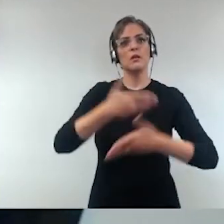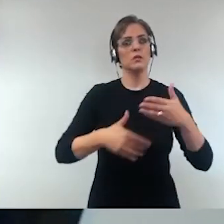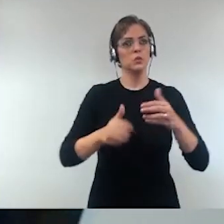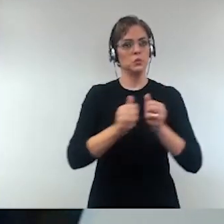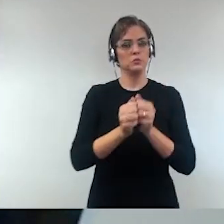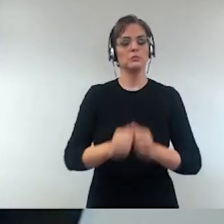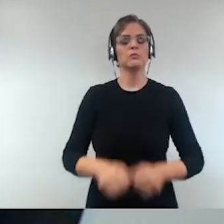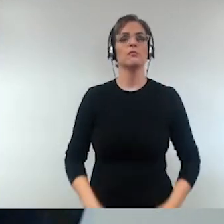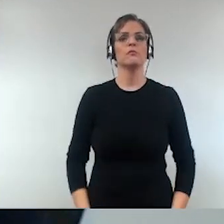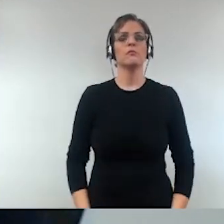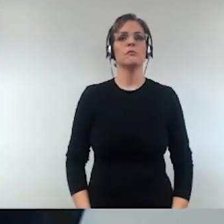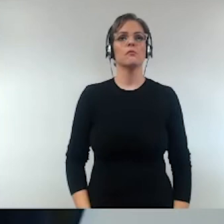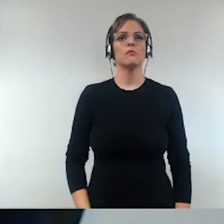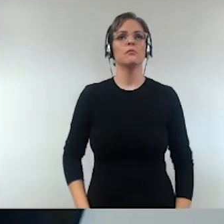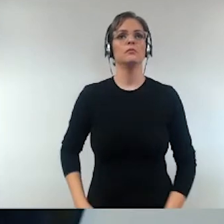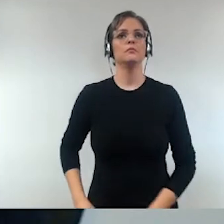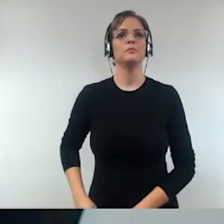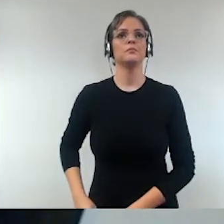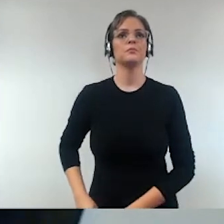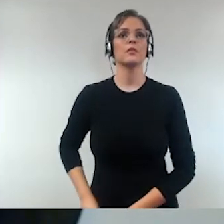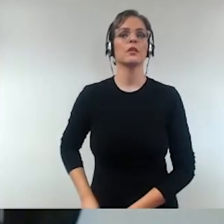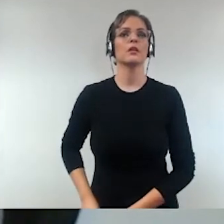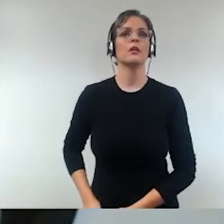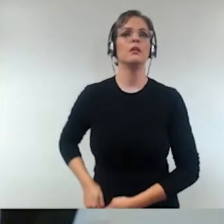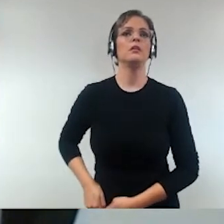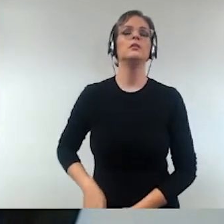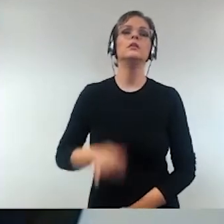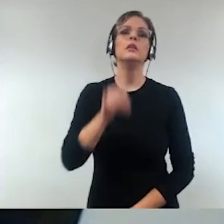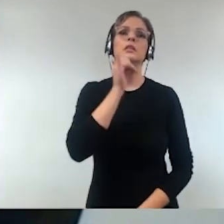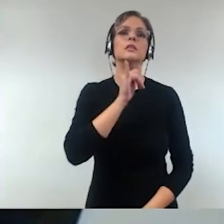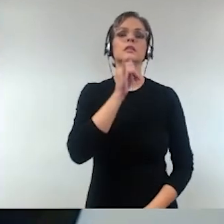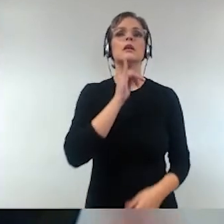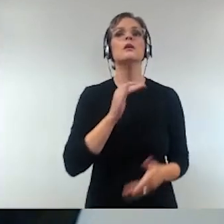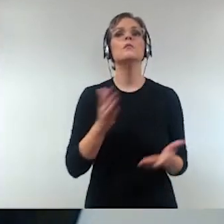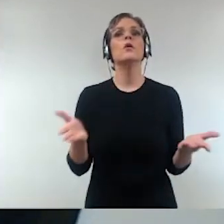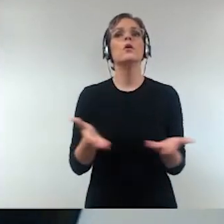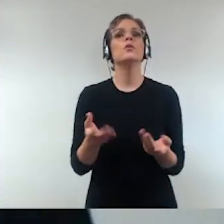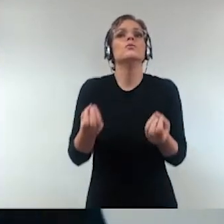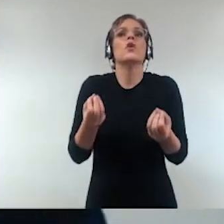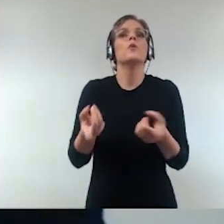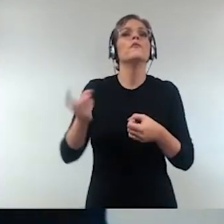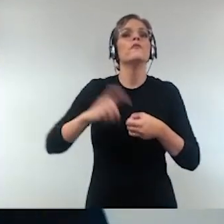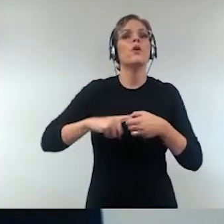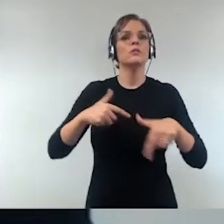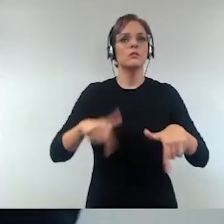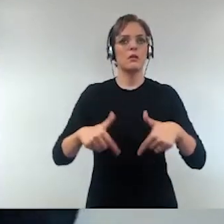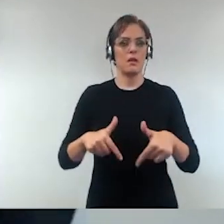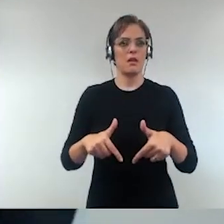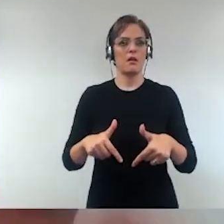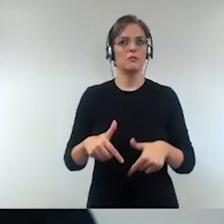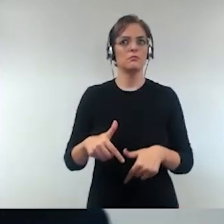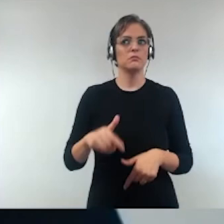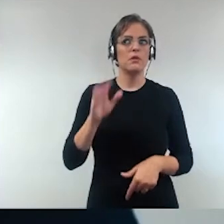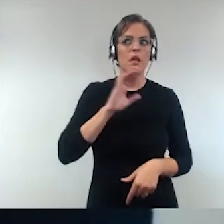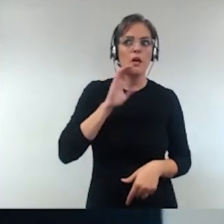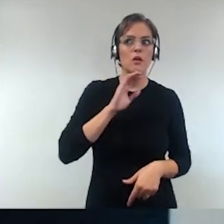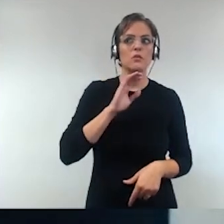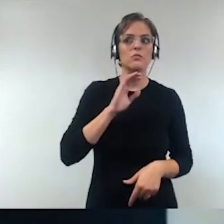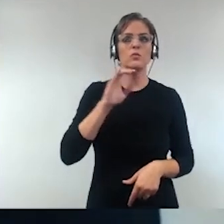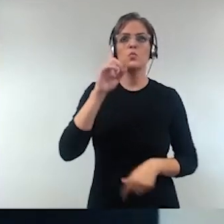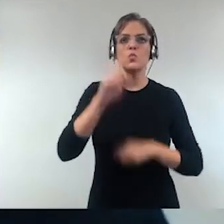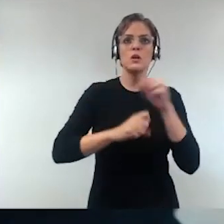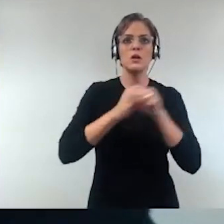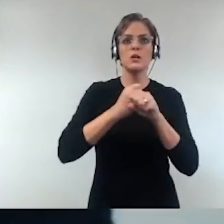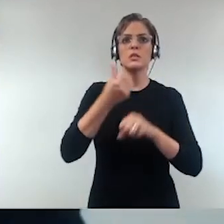conosco. Então, muito se fala hoje, por exemplo, na retomada das atividades. Como será? Daqui a pouco? Daqui a um ano? Daqui a 3 meses? Daqui a